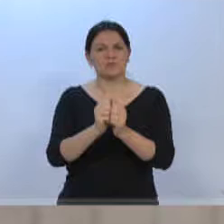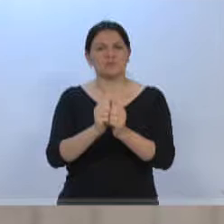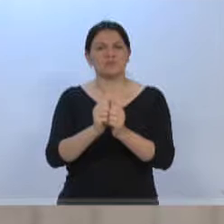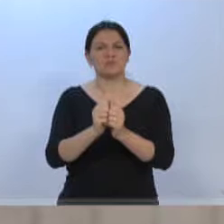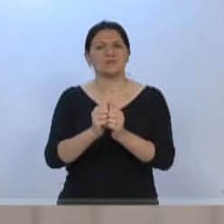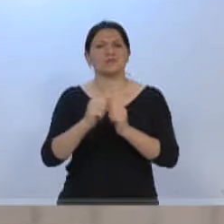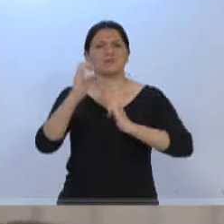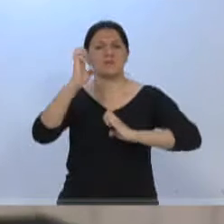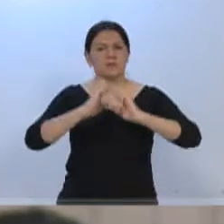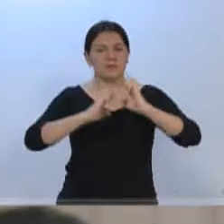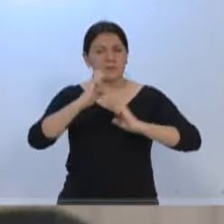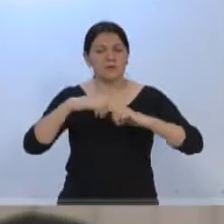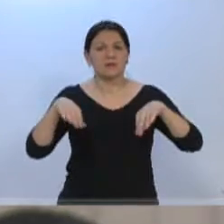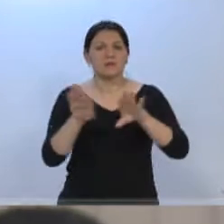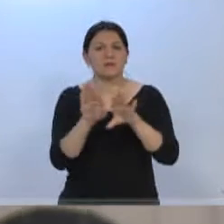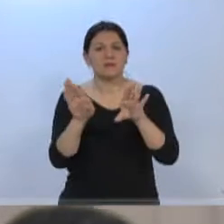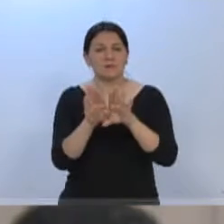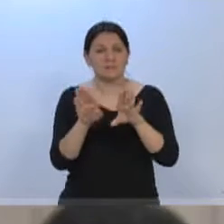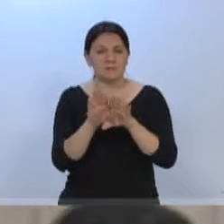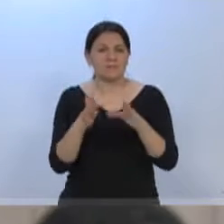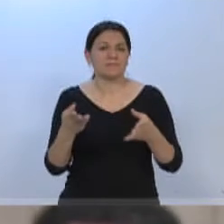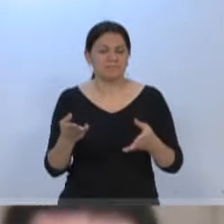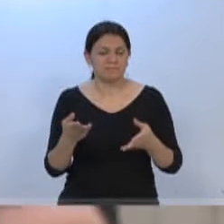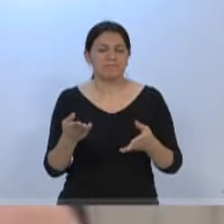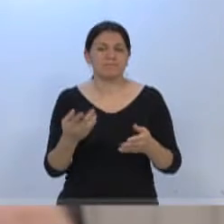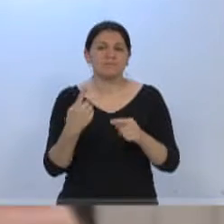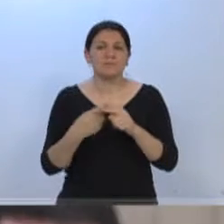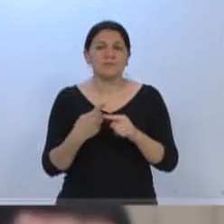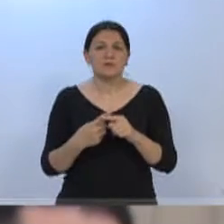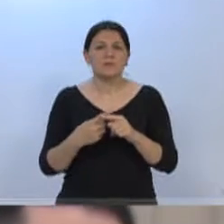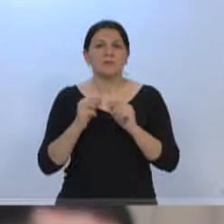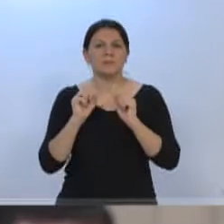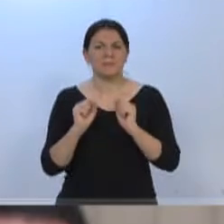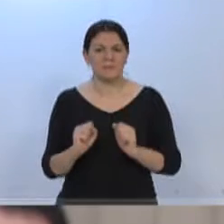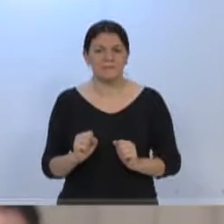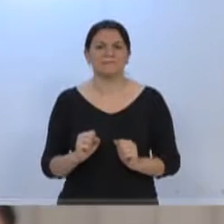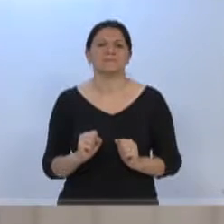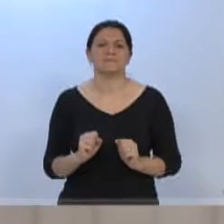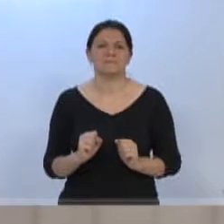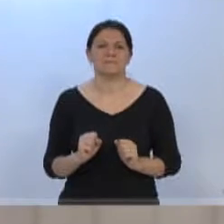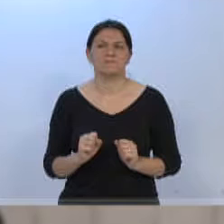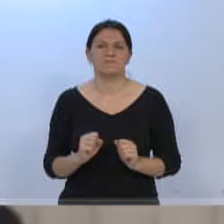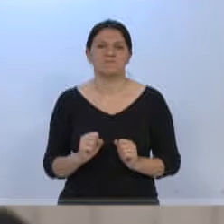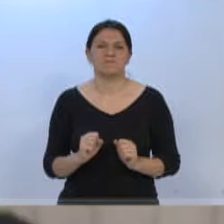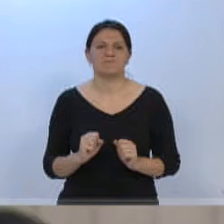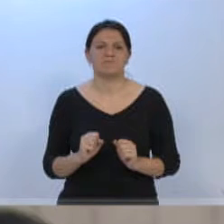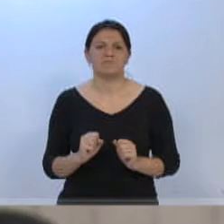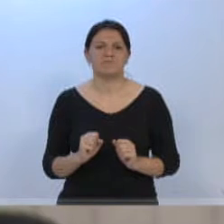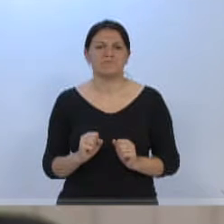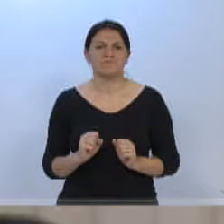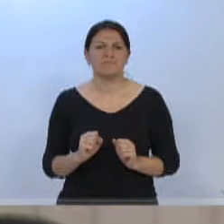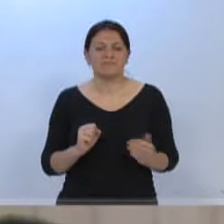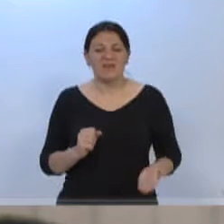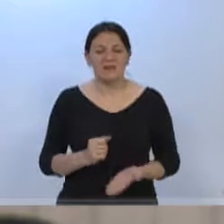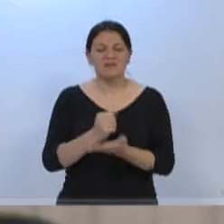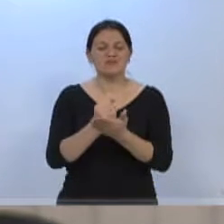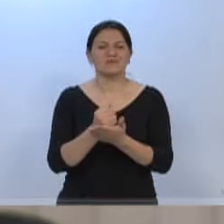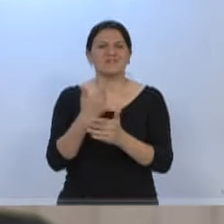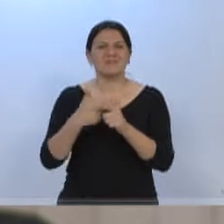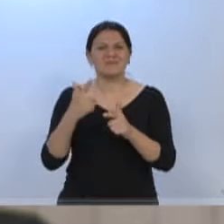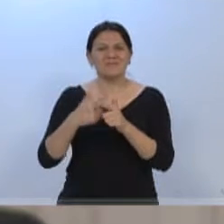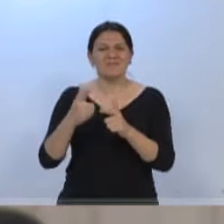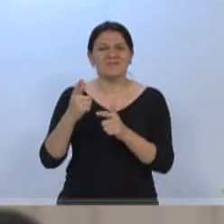os atletas e a iniciativa privada, para que isso possa ser uma solução para os problemas